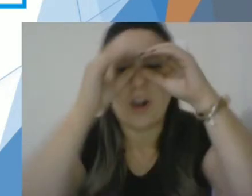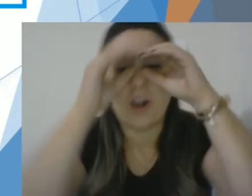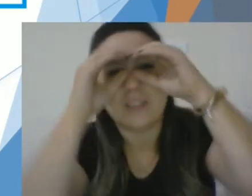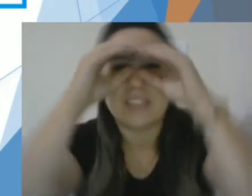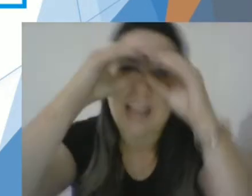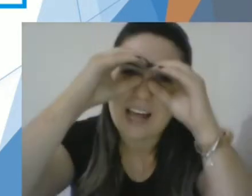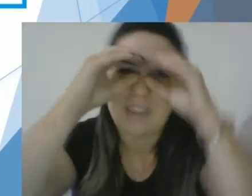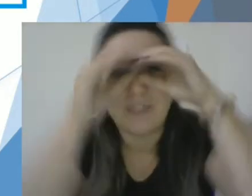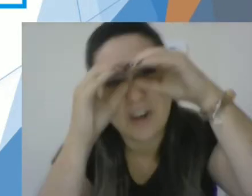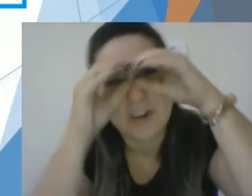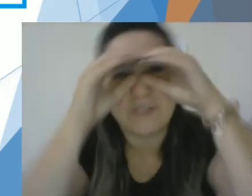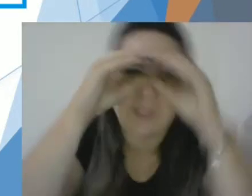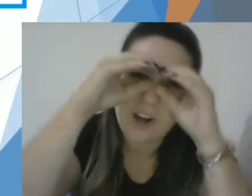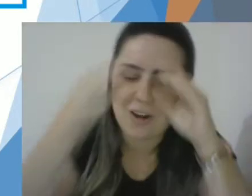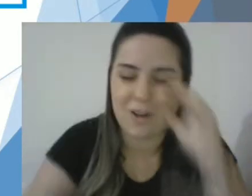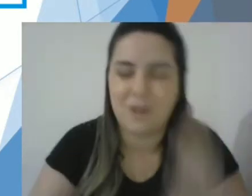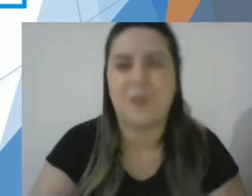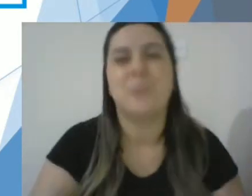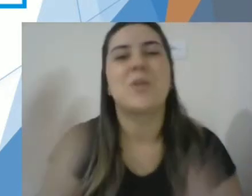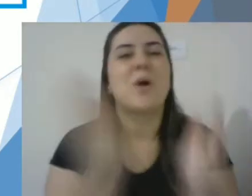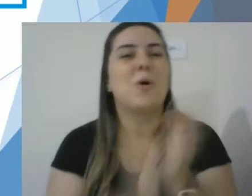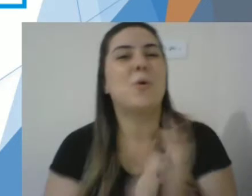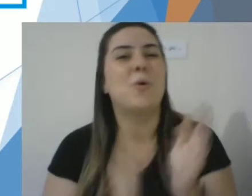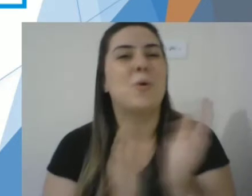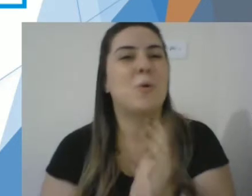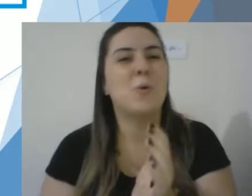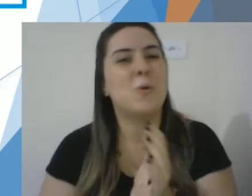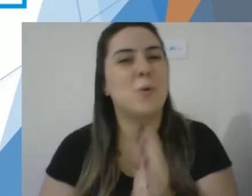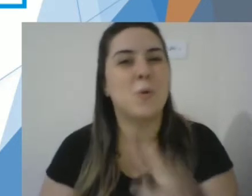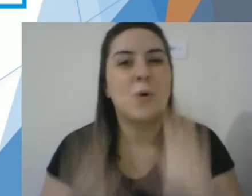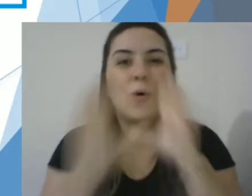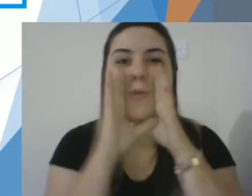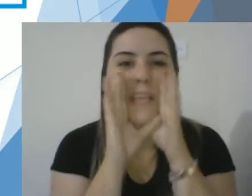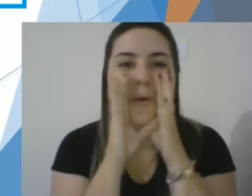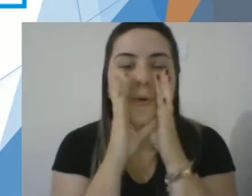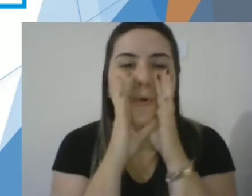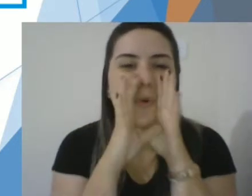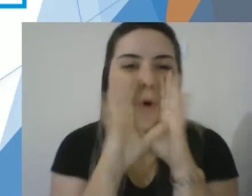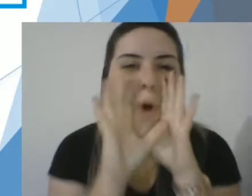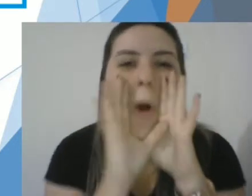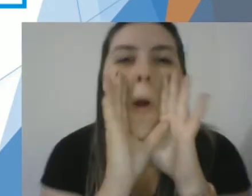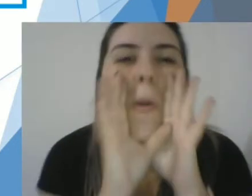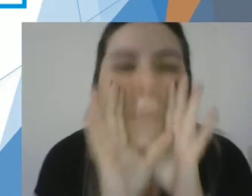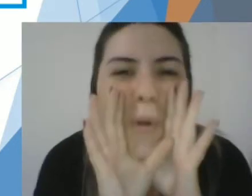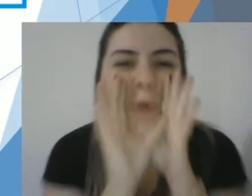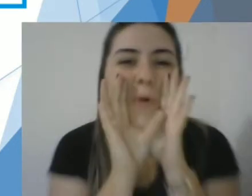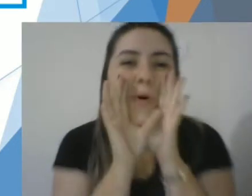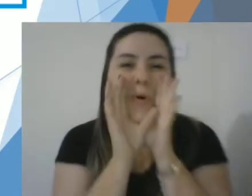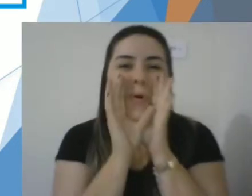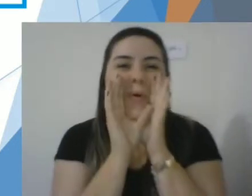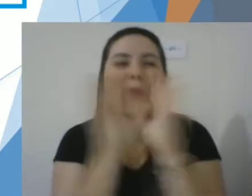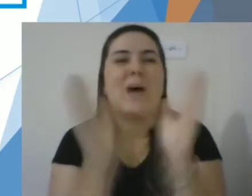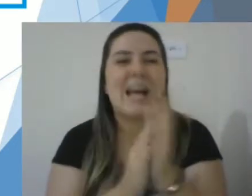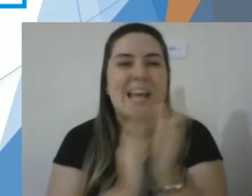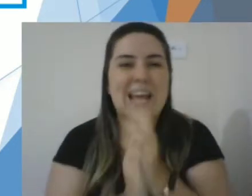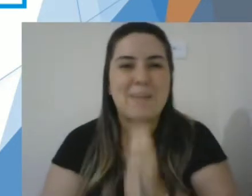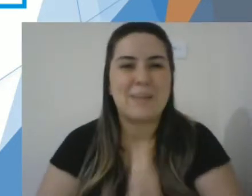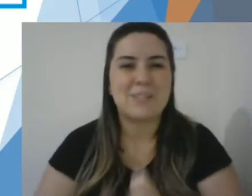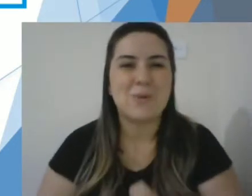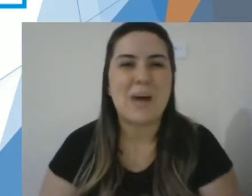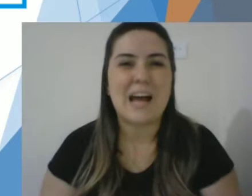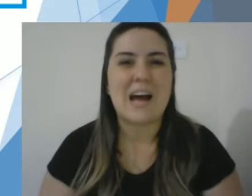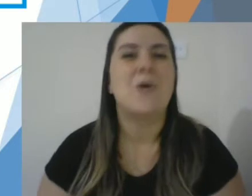O, óculos da vovó. U, seu uru. Boa!